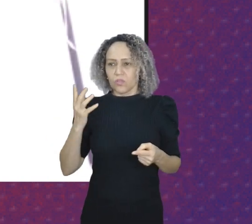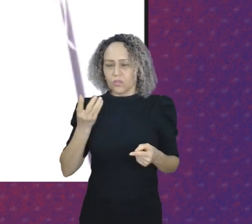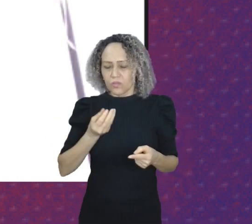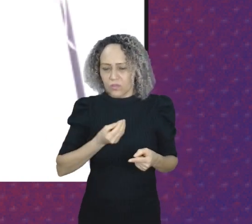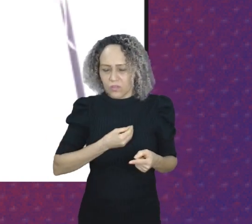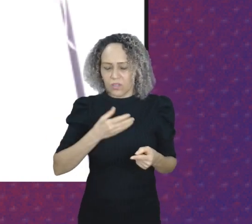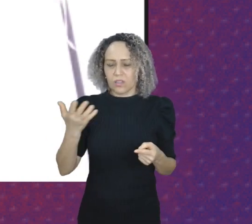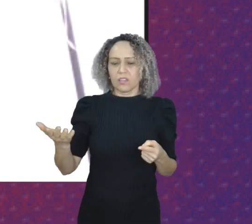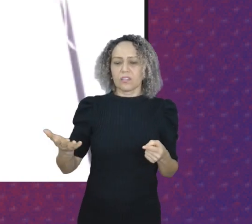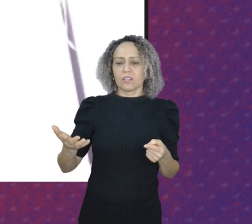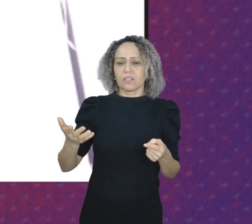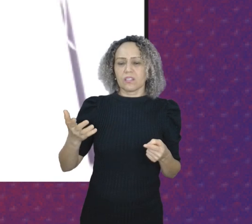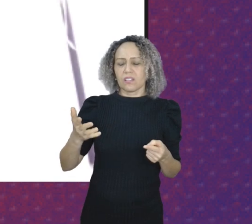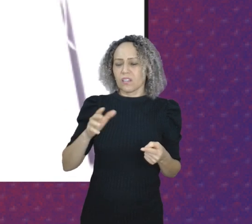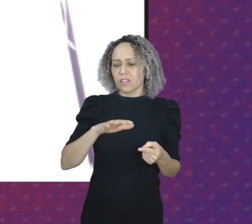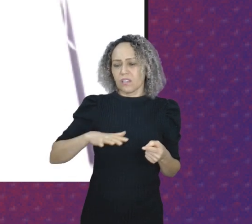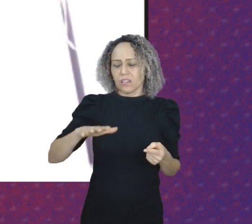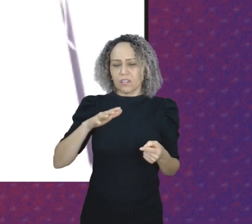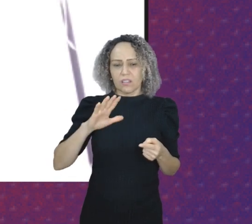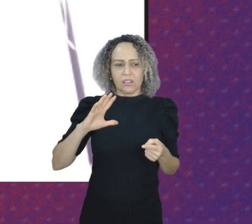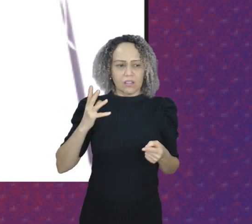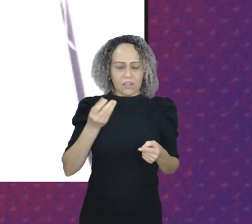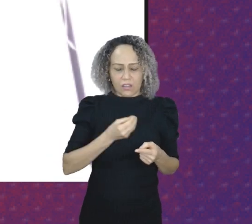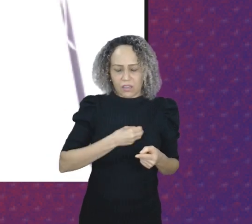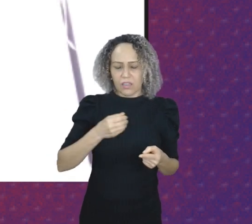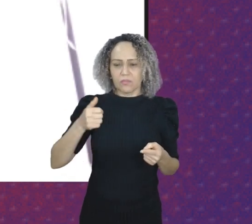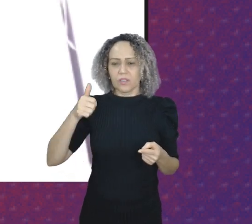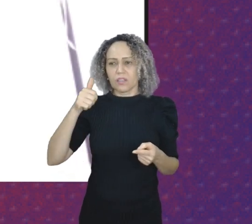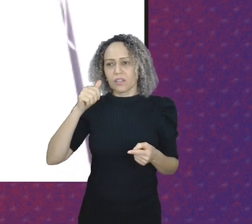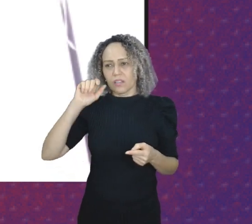que aí tem um quarto de século.